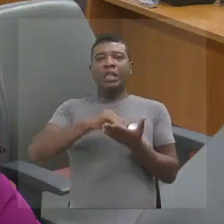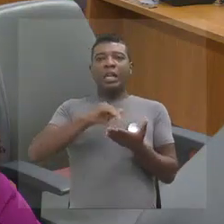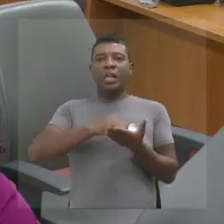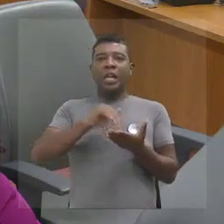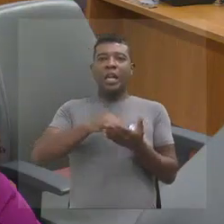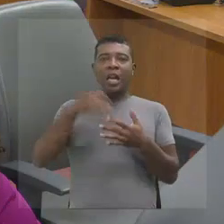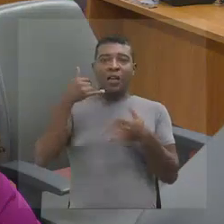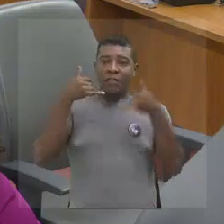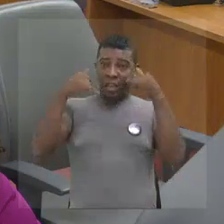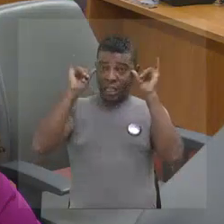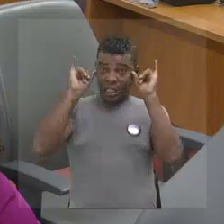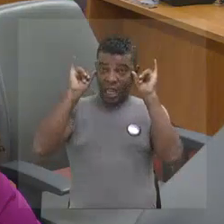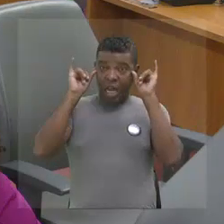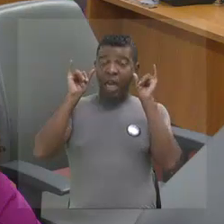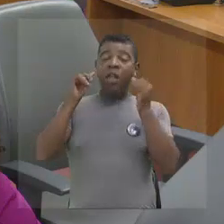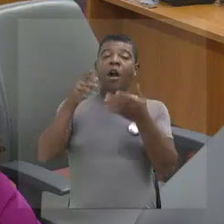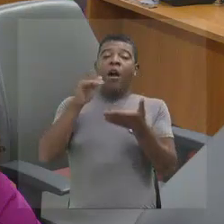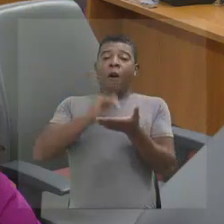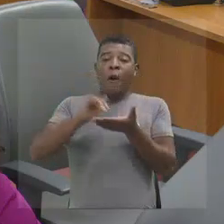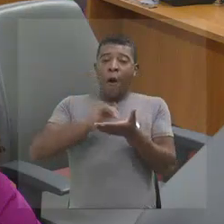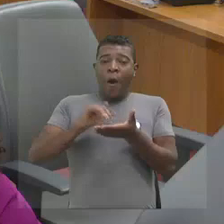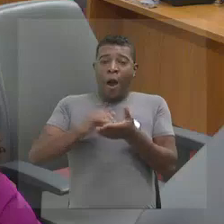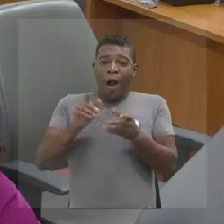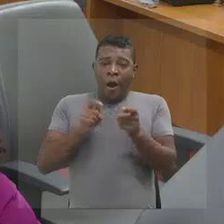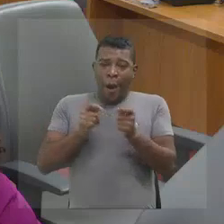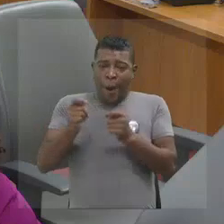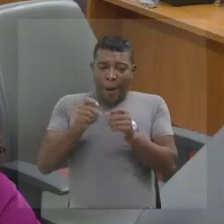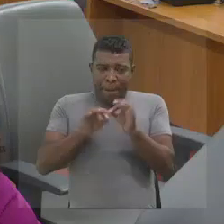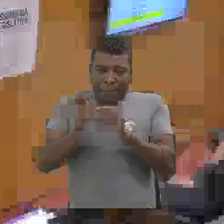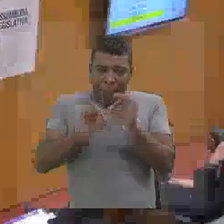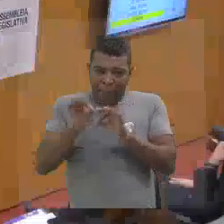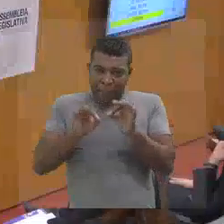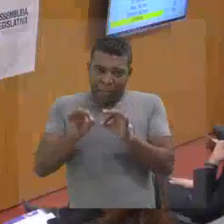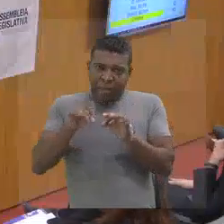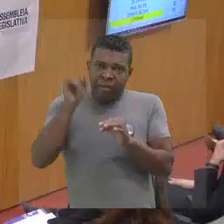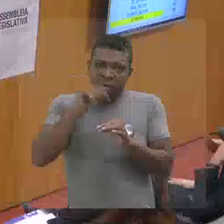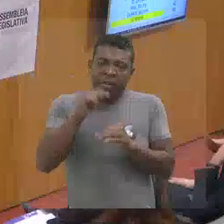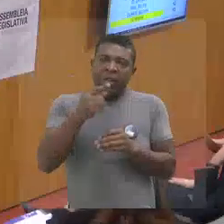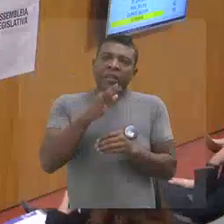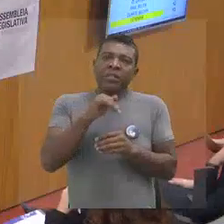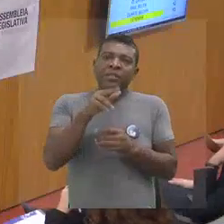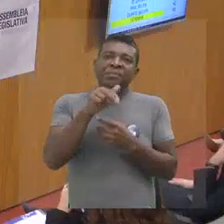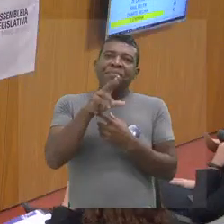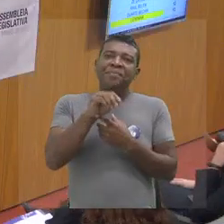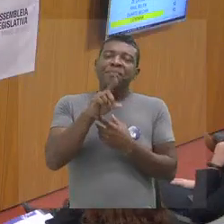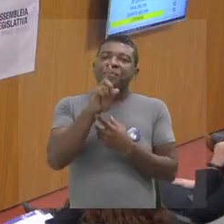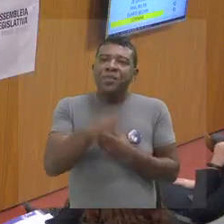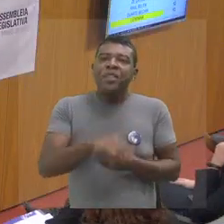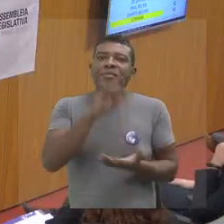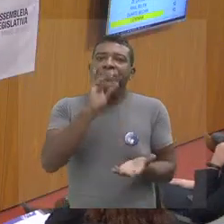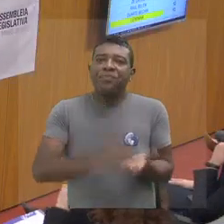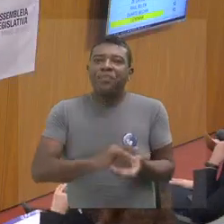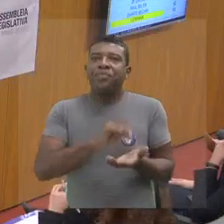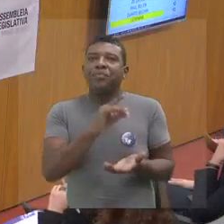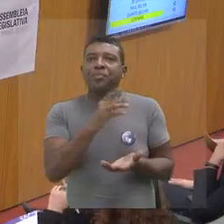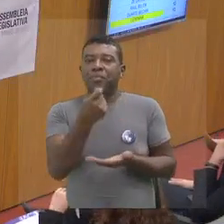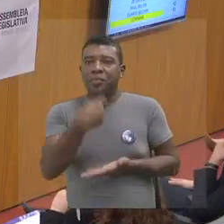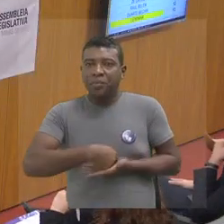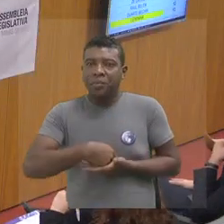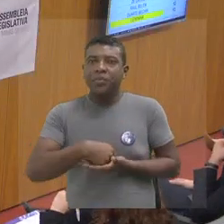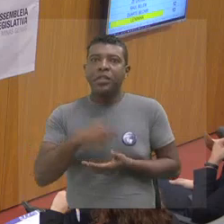planejamento né o vidro o fundo de recursos hídricos é a fonte de fato de pagamento é deputado